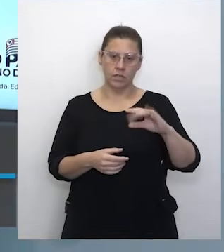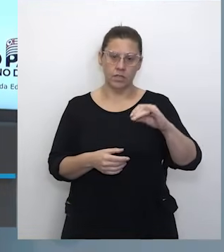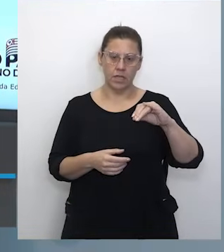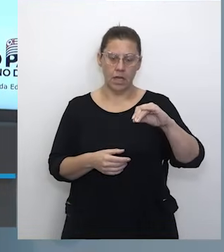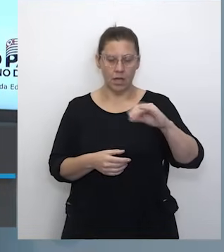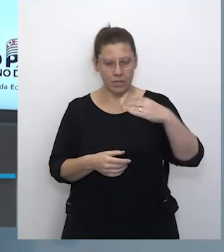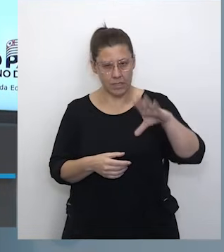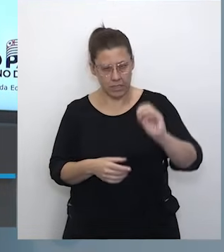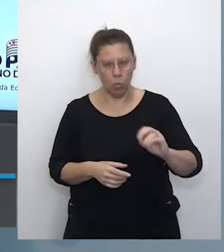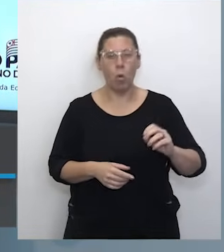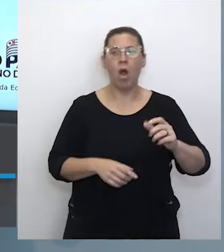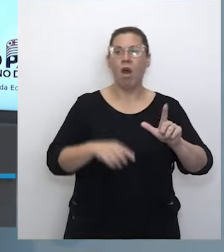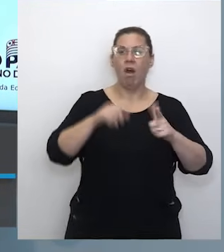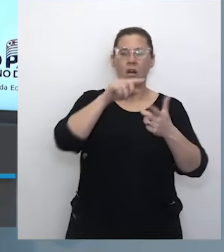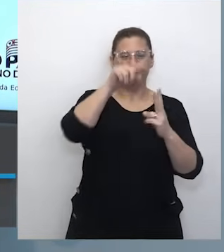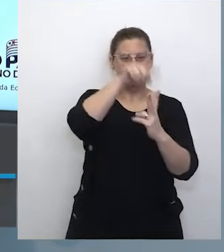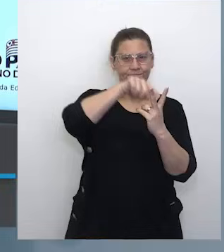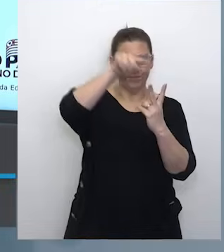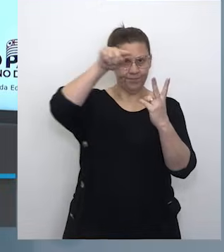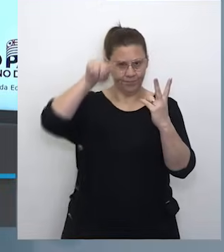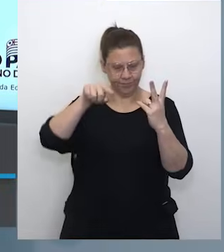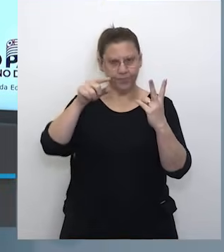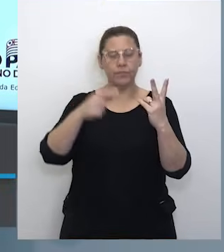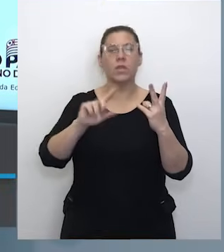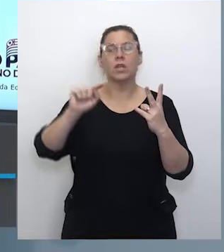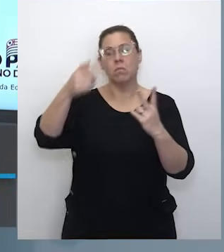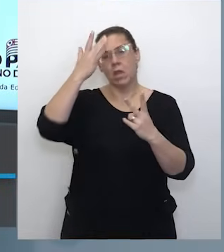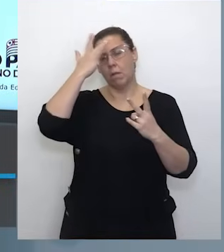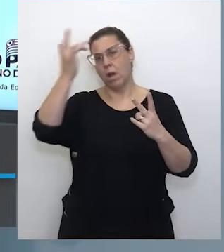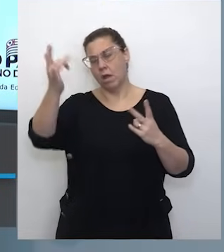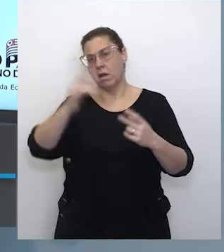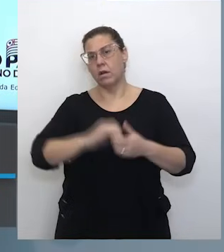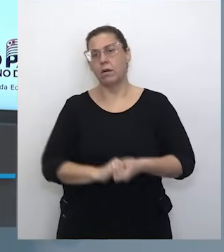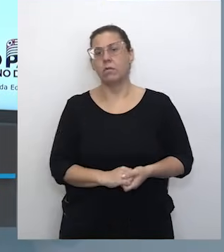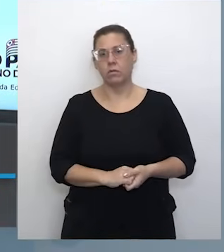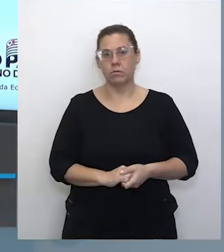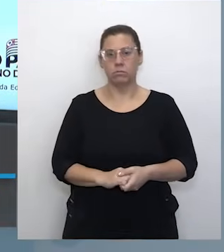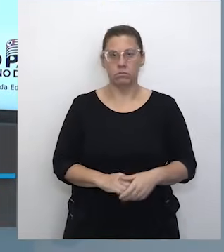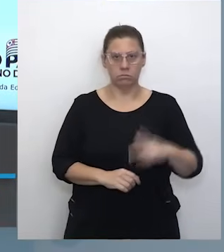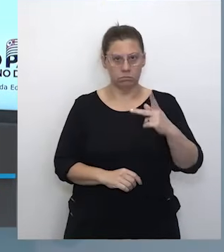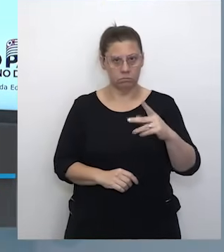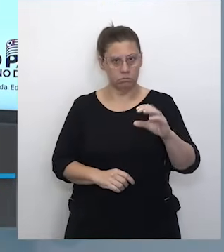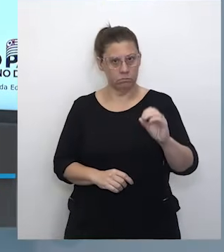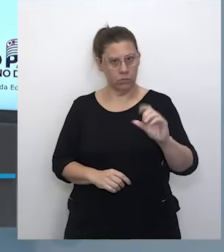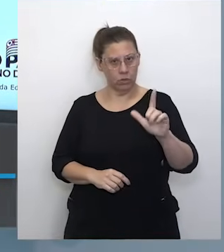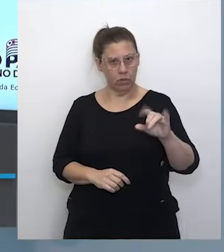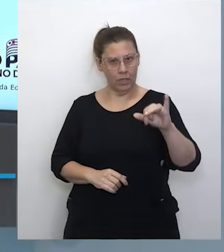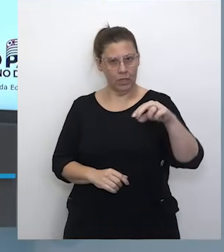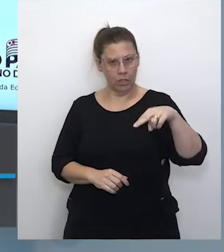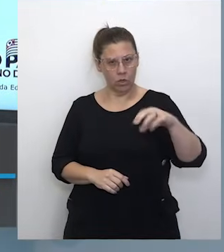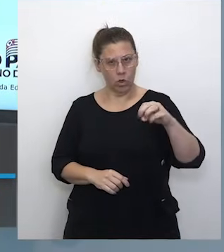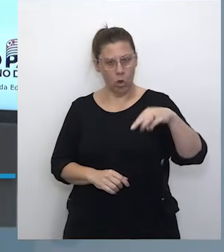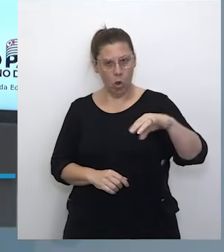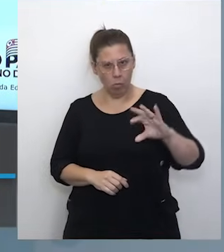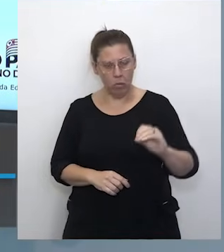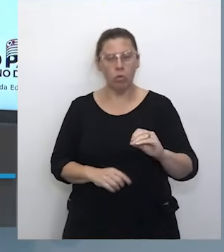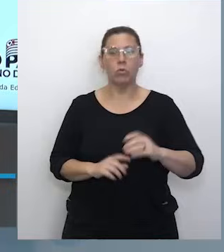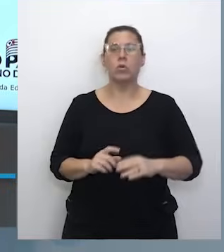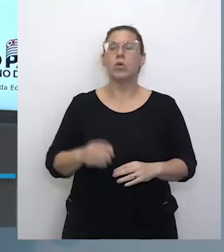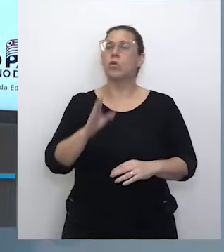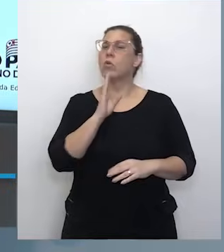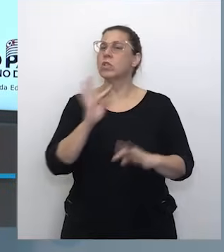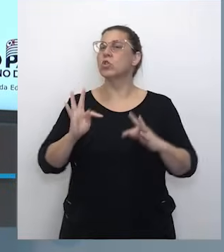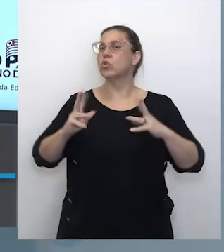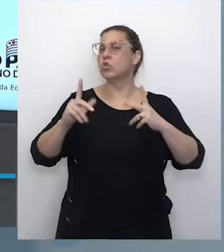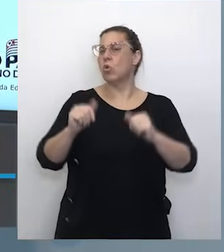raiz quadrada, tá certo? E depois a gente vai falar amanhã sobre o polinômio, a gente vai voltar a falar um pouquinho, conhecer de